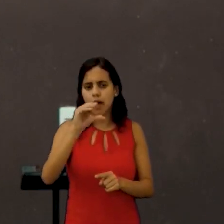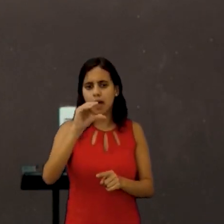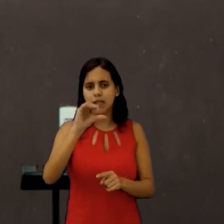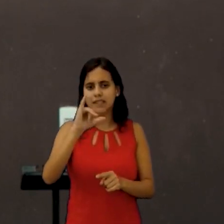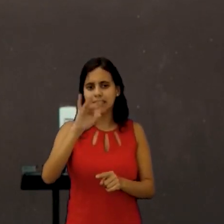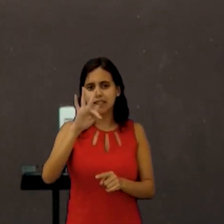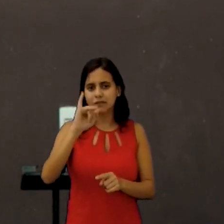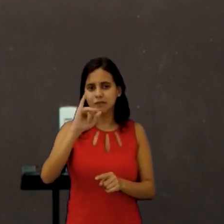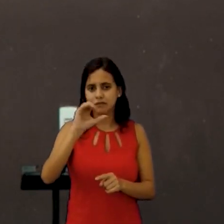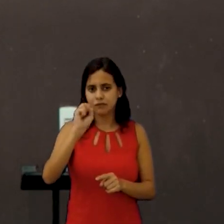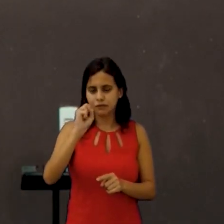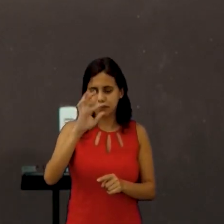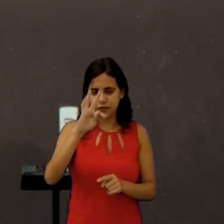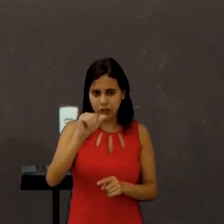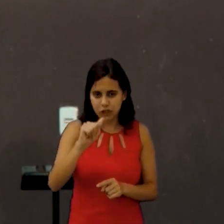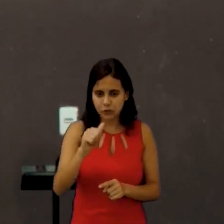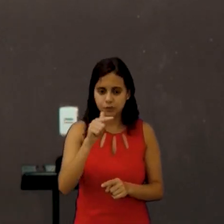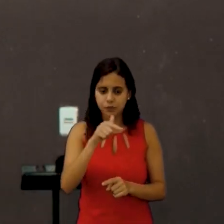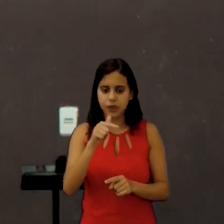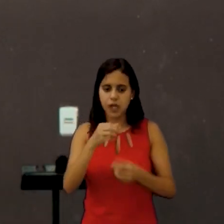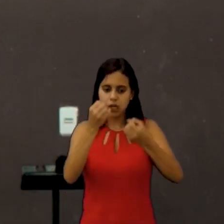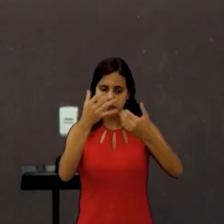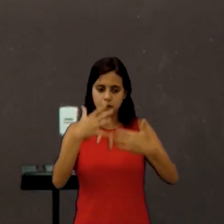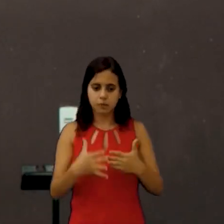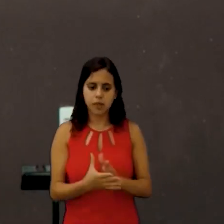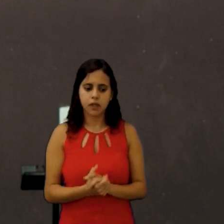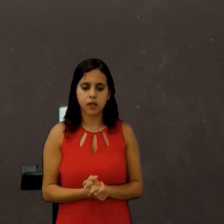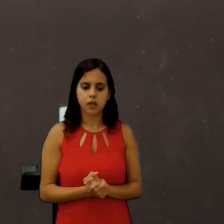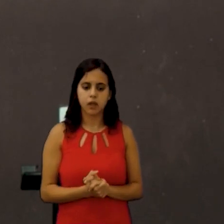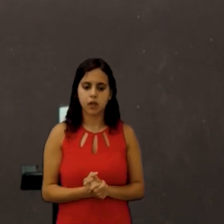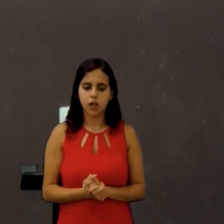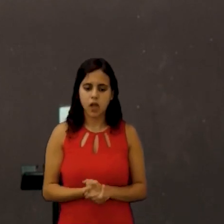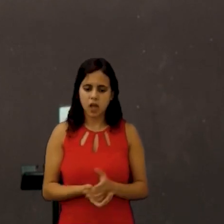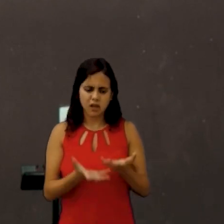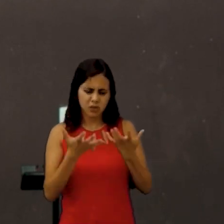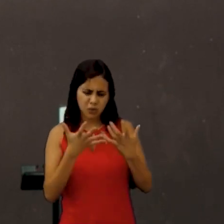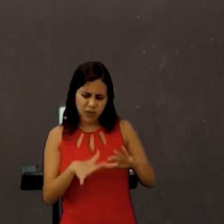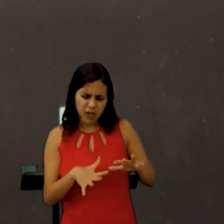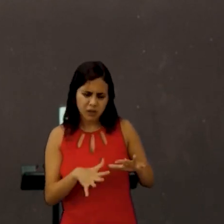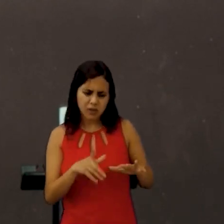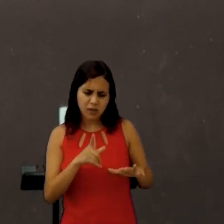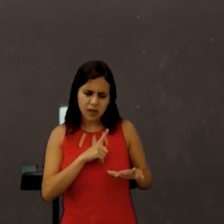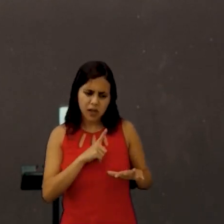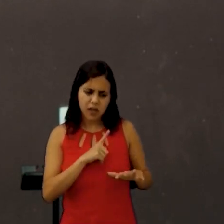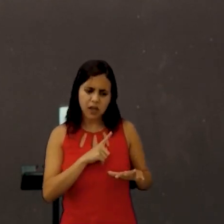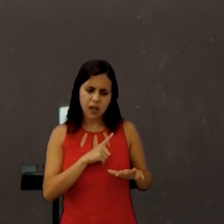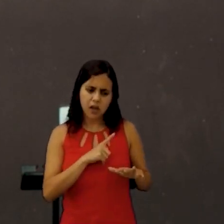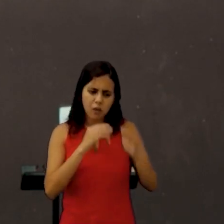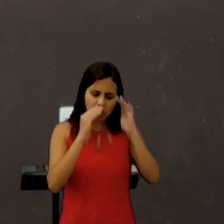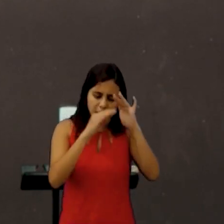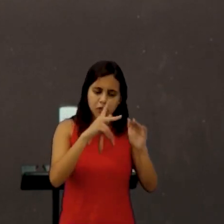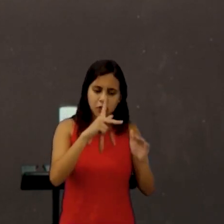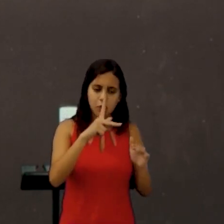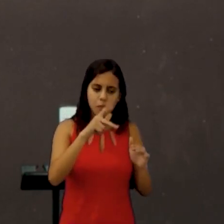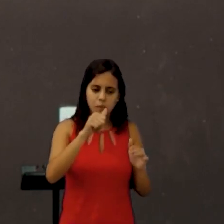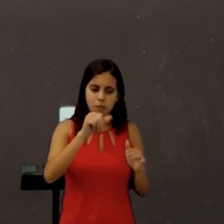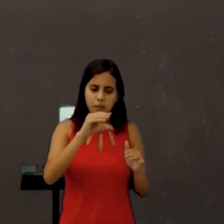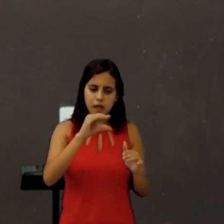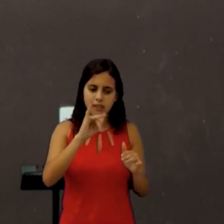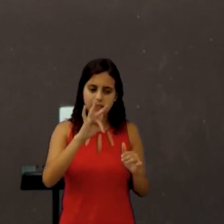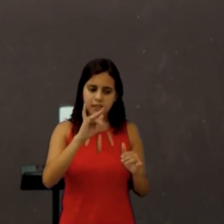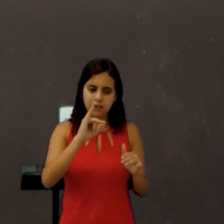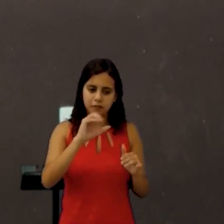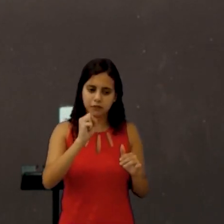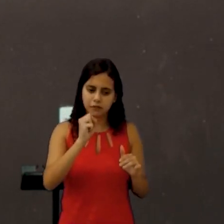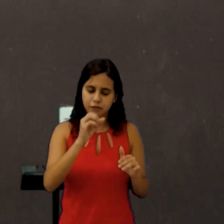C.S. Lewis argumentou que a recusa em adotar uma postura pacifista se deve ao reconhecimento de que o